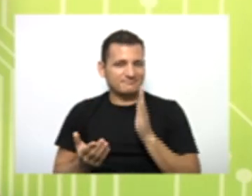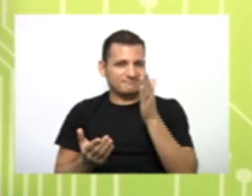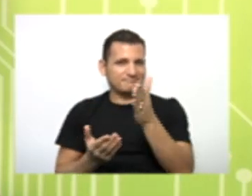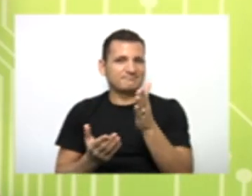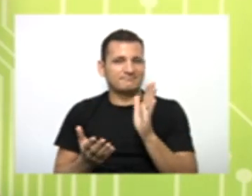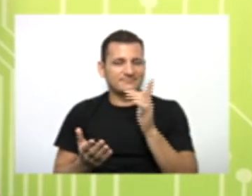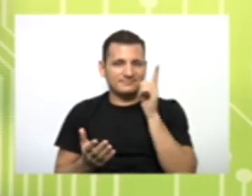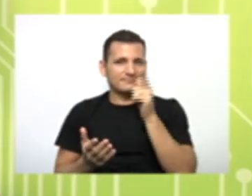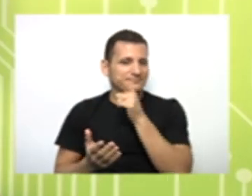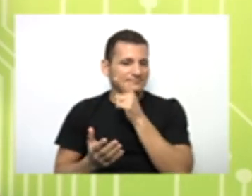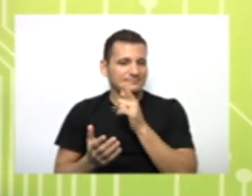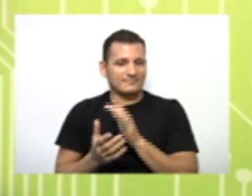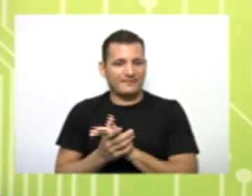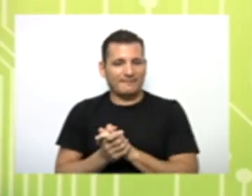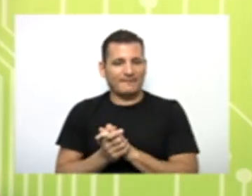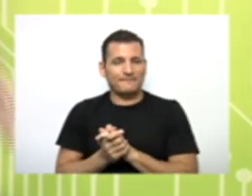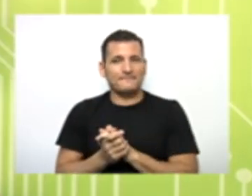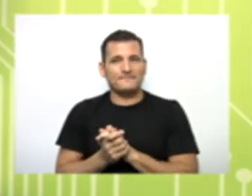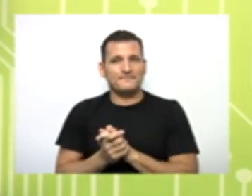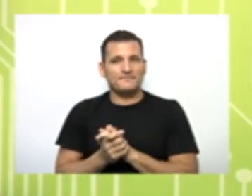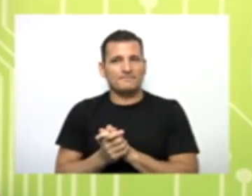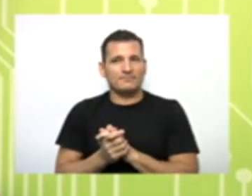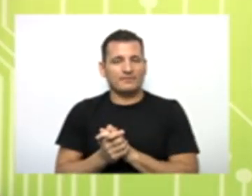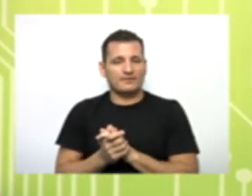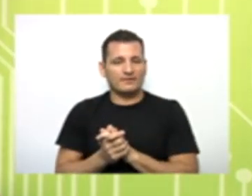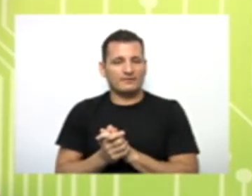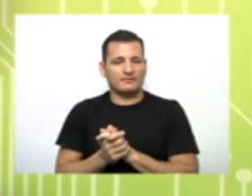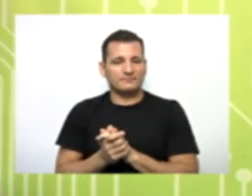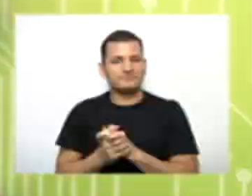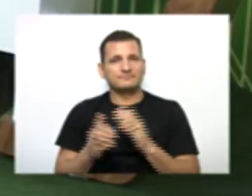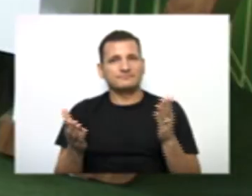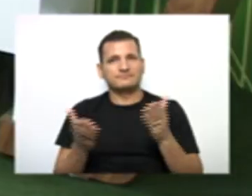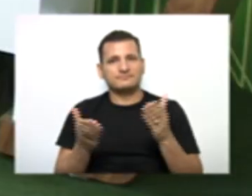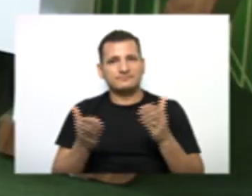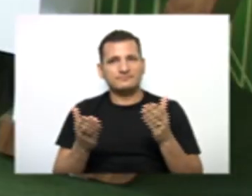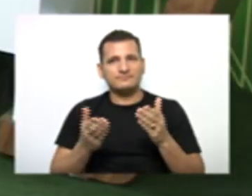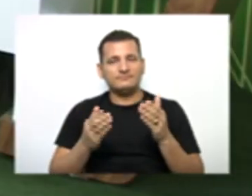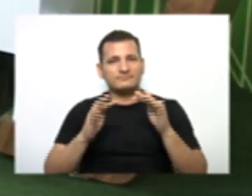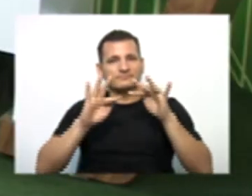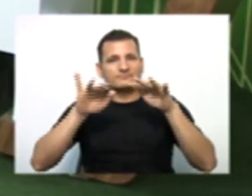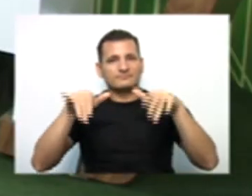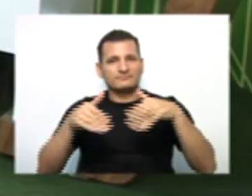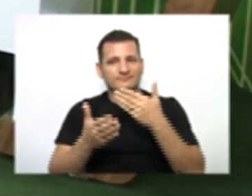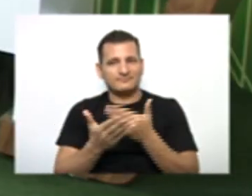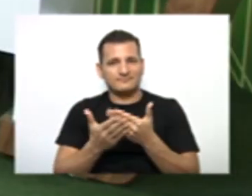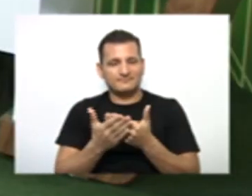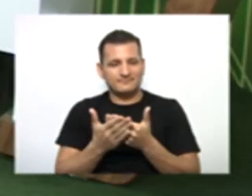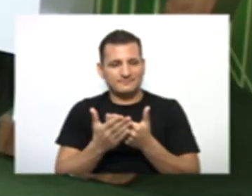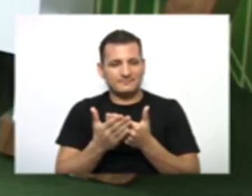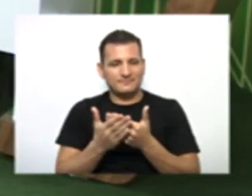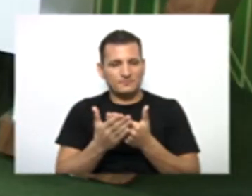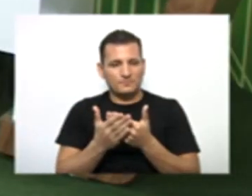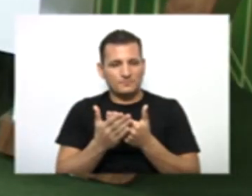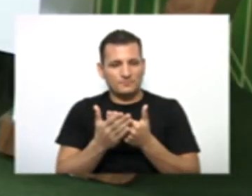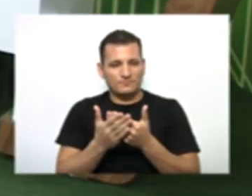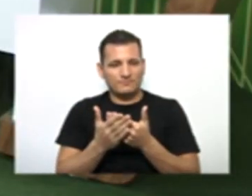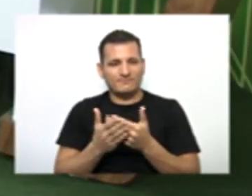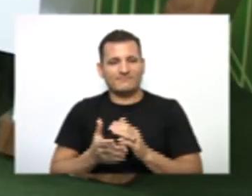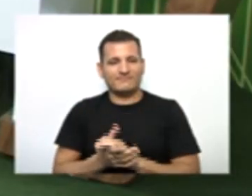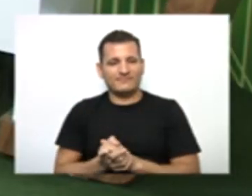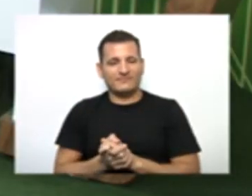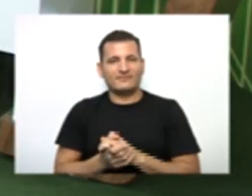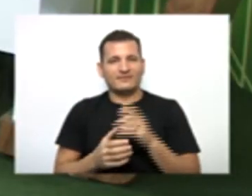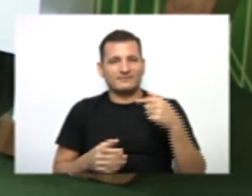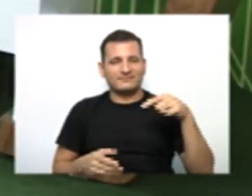com vocês. Bom, vamos finalizar essa aula aqui no meio, professor? Juntos, aqui. Viu que a nossa novo